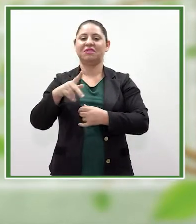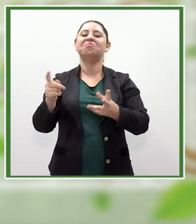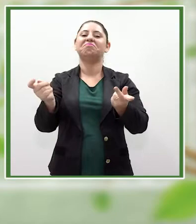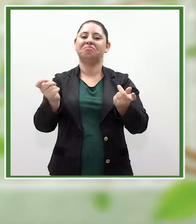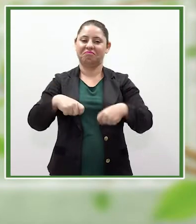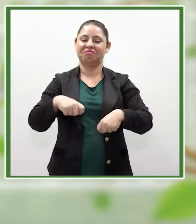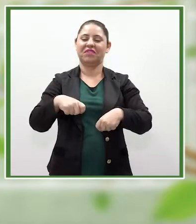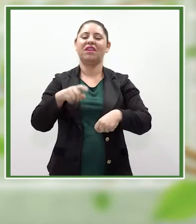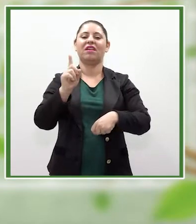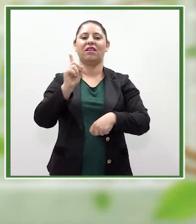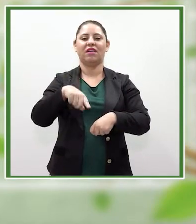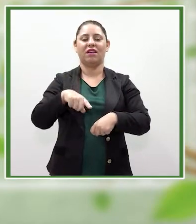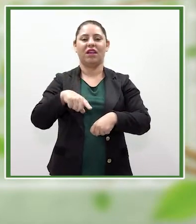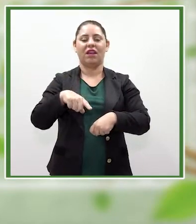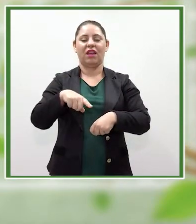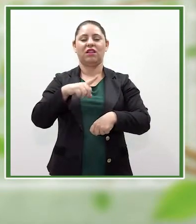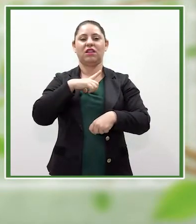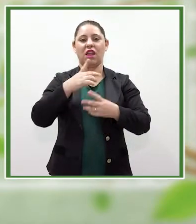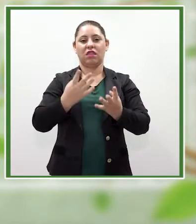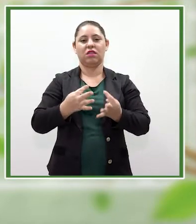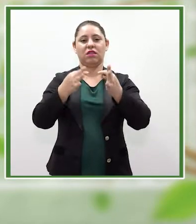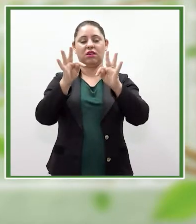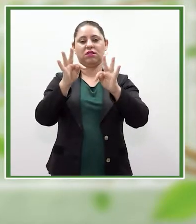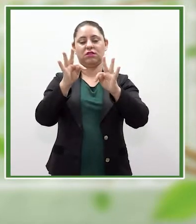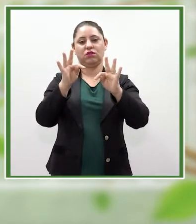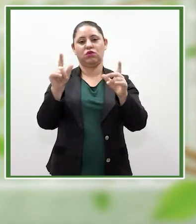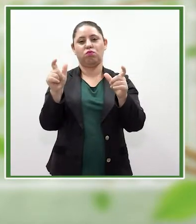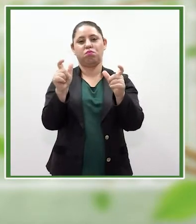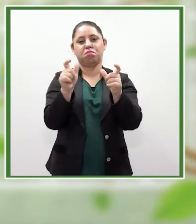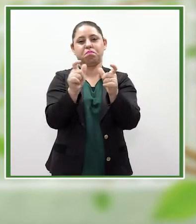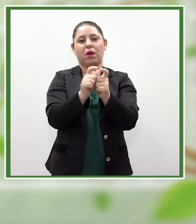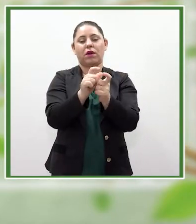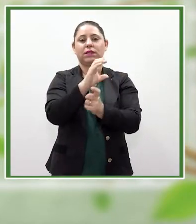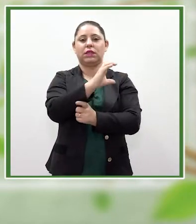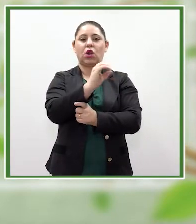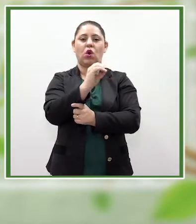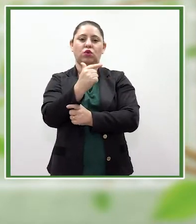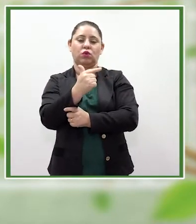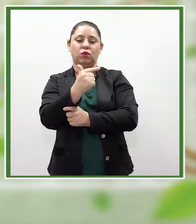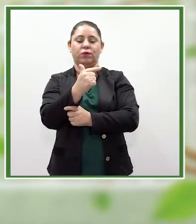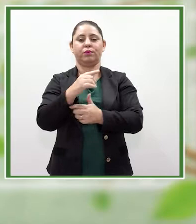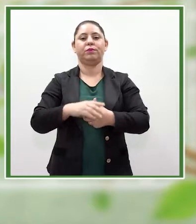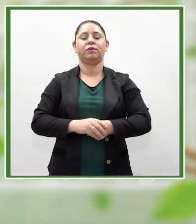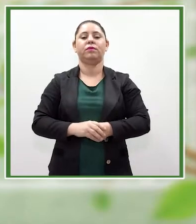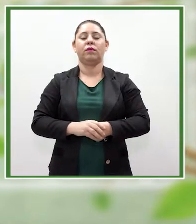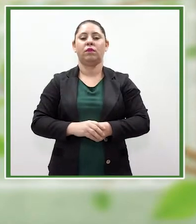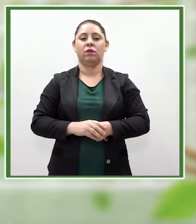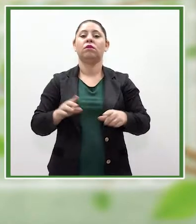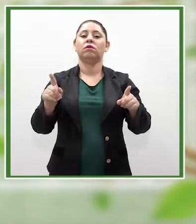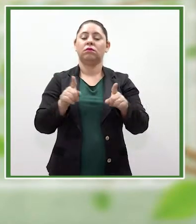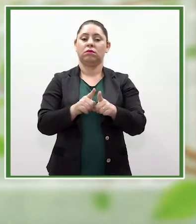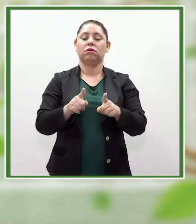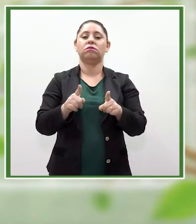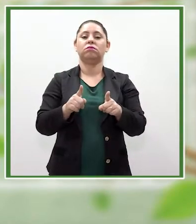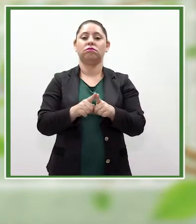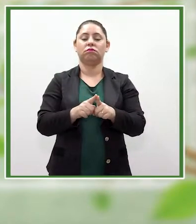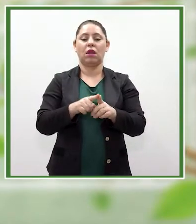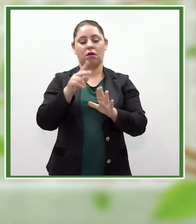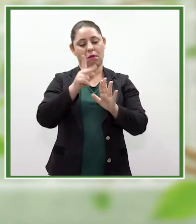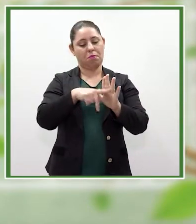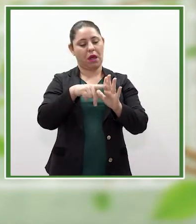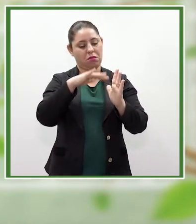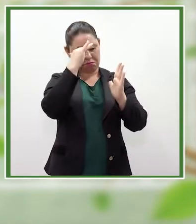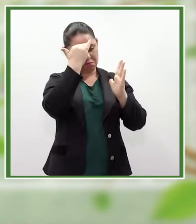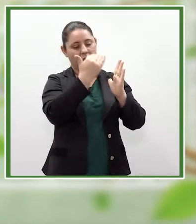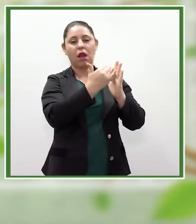então, Plano ABC+, uma perspectiva de novas tecnologias e de mitigação de gases de